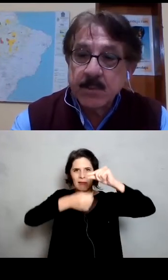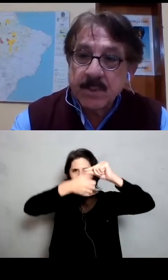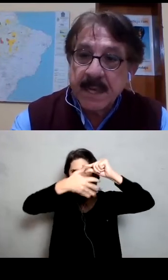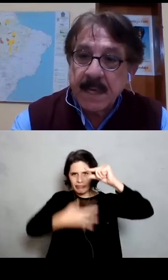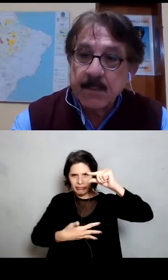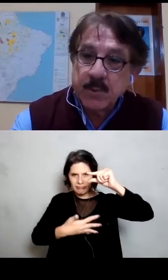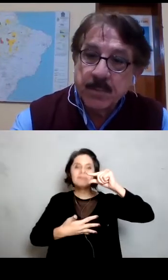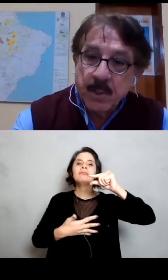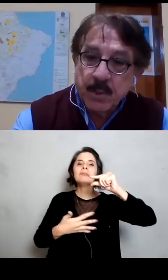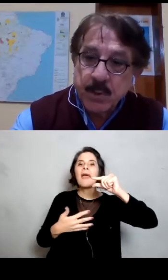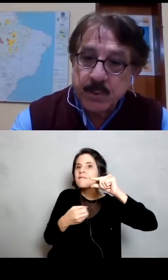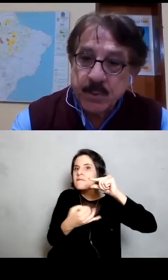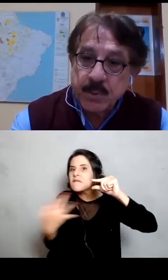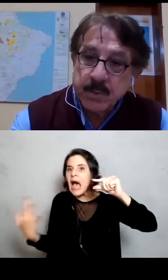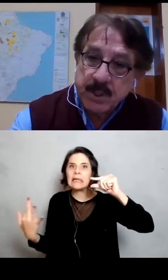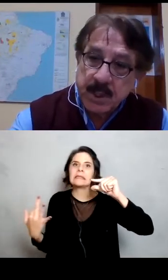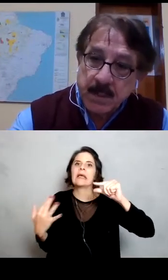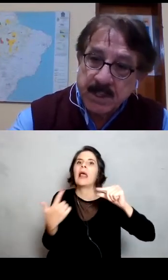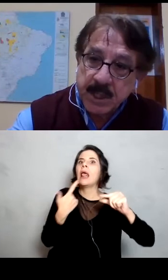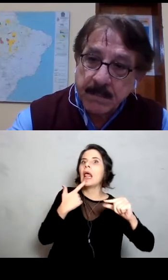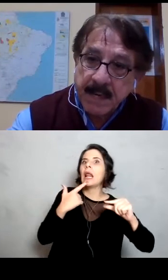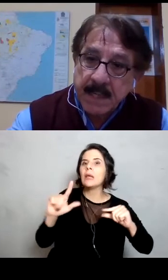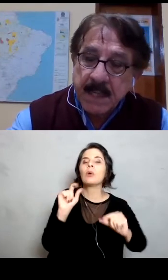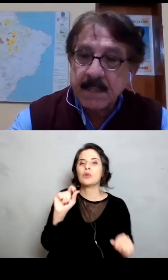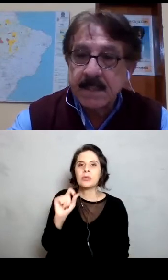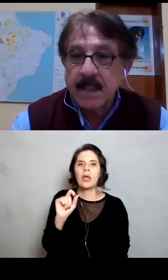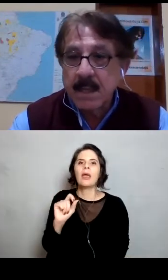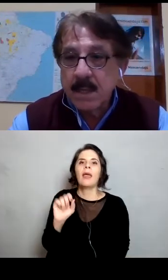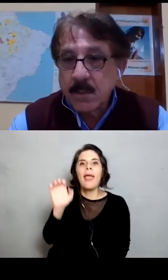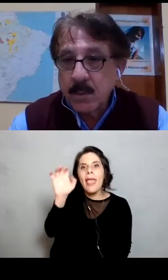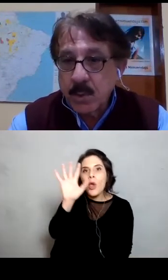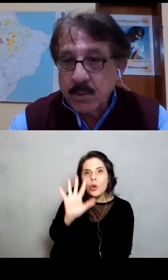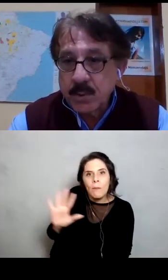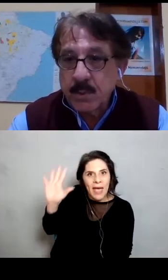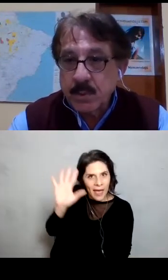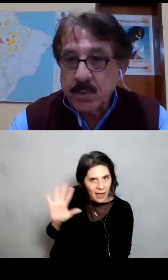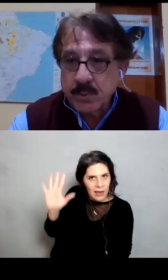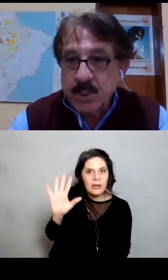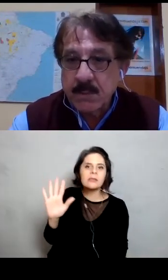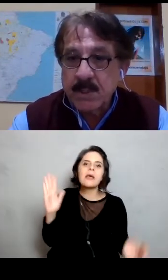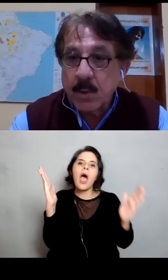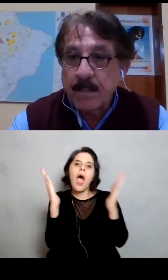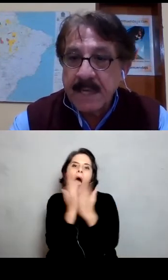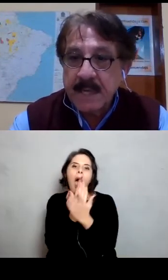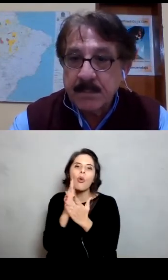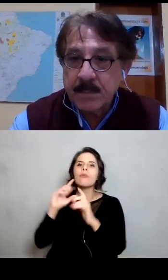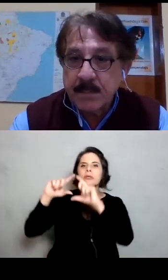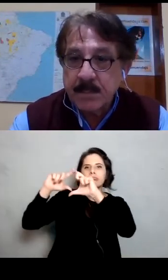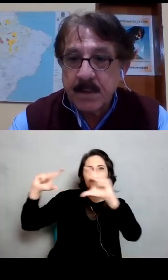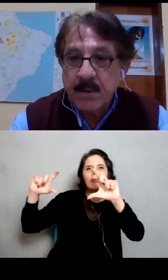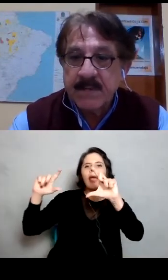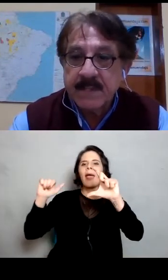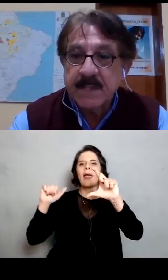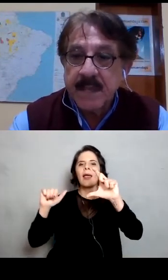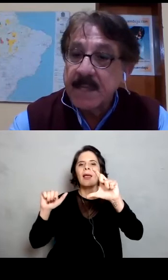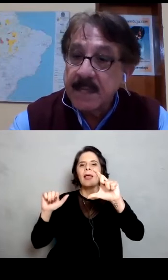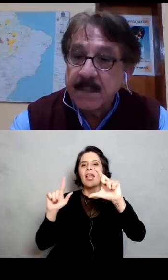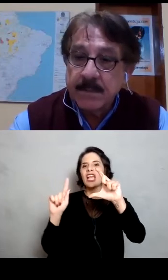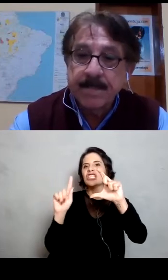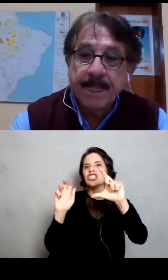indo-europeias, dentro dela um subconjunto de línguas germânicas, um outro subconjunto de línguas românicas, português, espanhol,